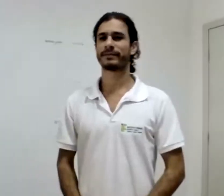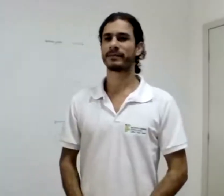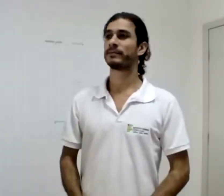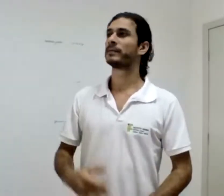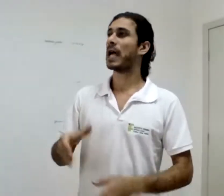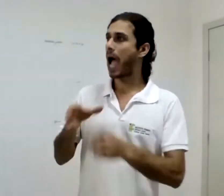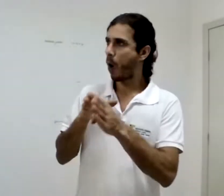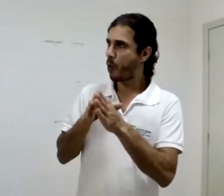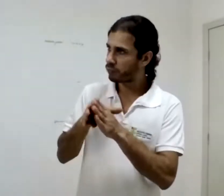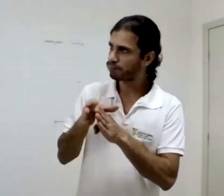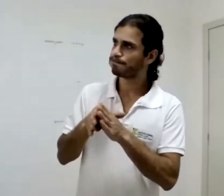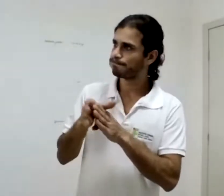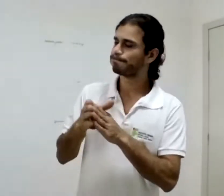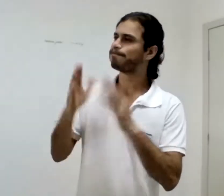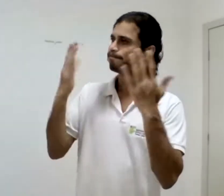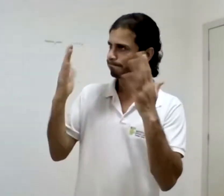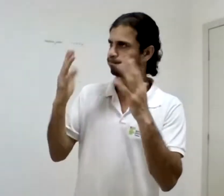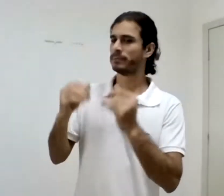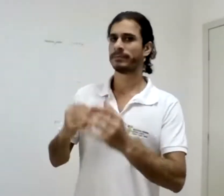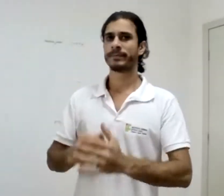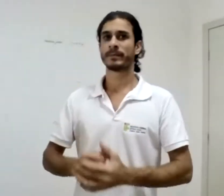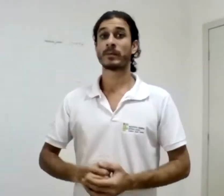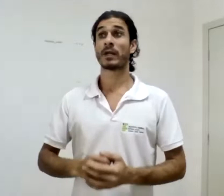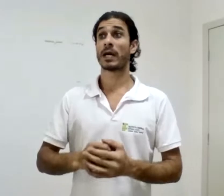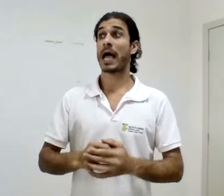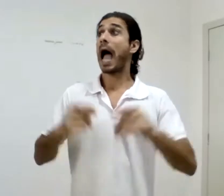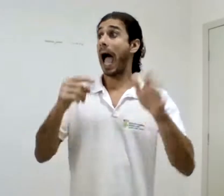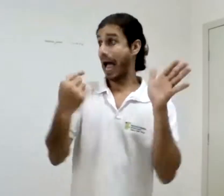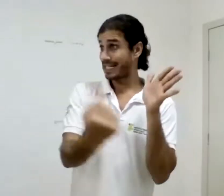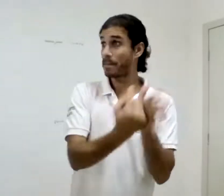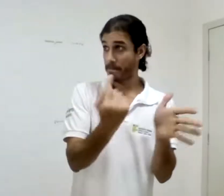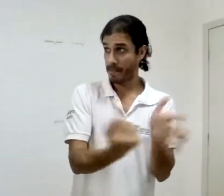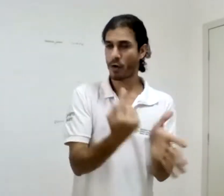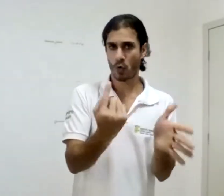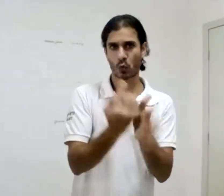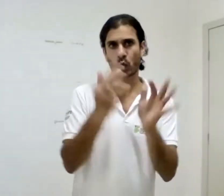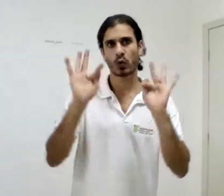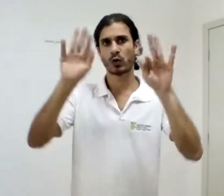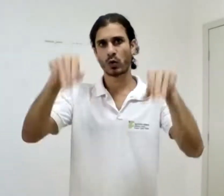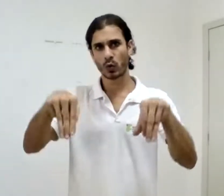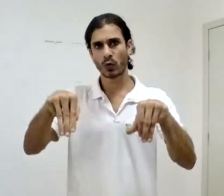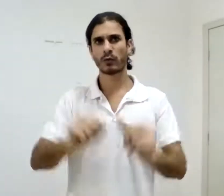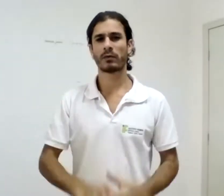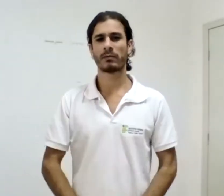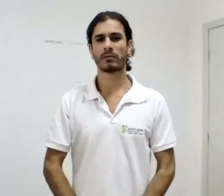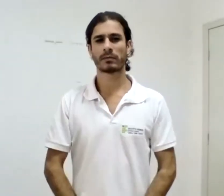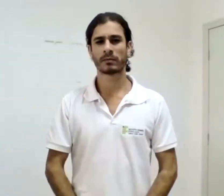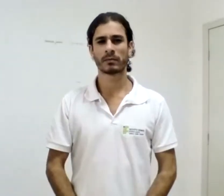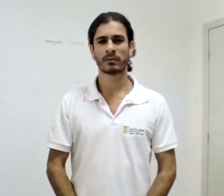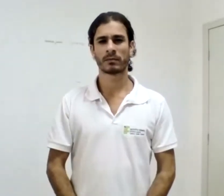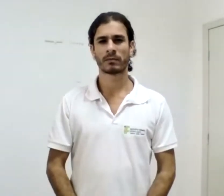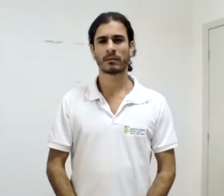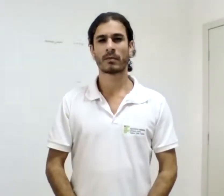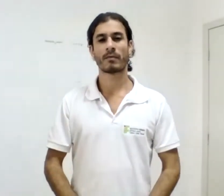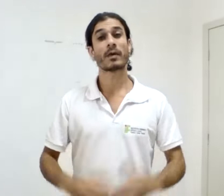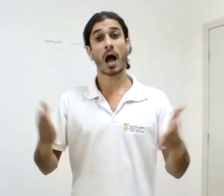Como comentei, a gente vai deixar as perguntas para o final desse bloco. Porque agora, seguindo a sequência aqui, que